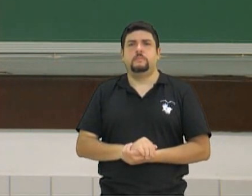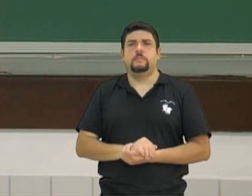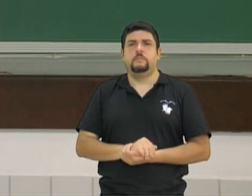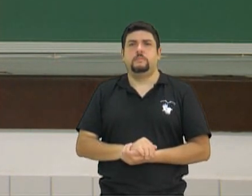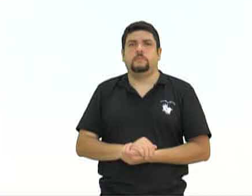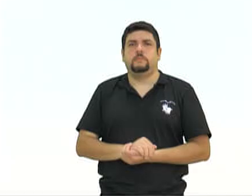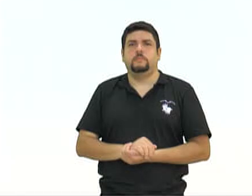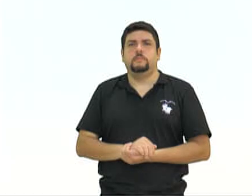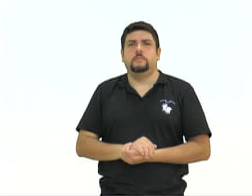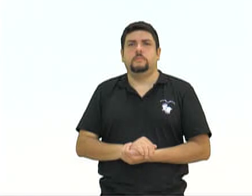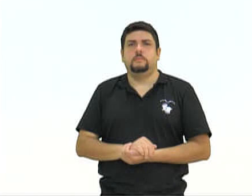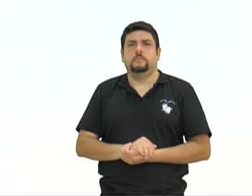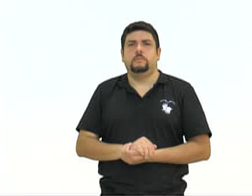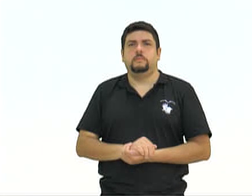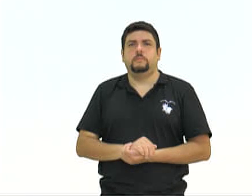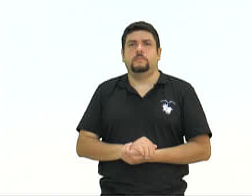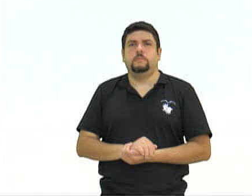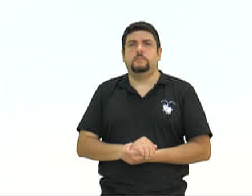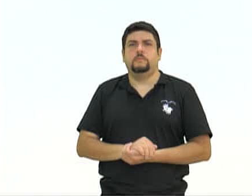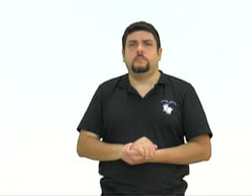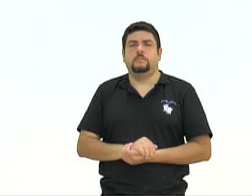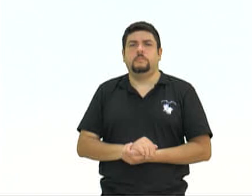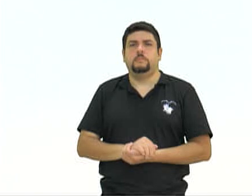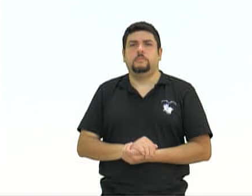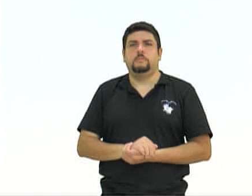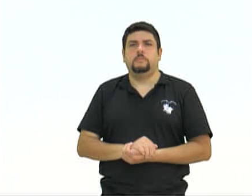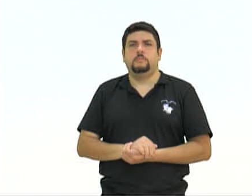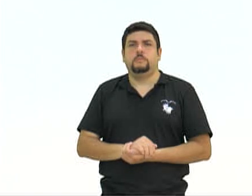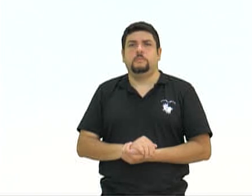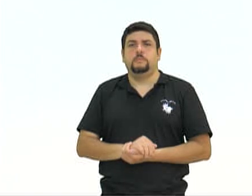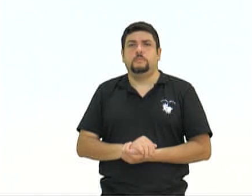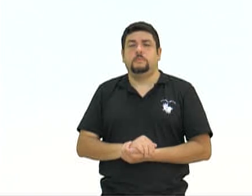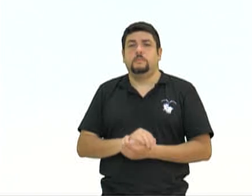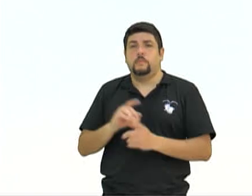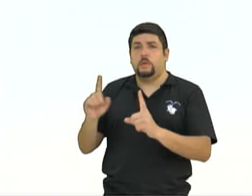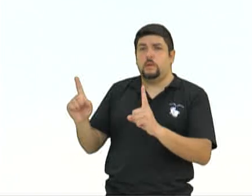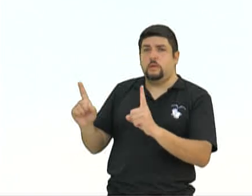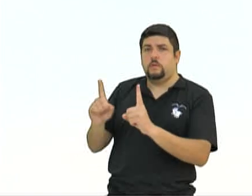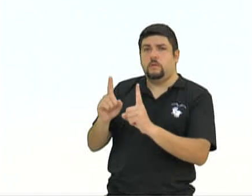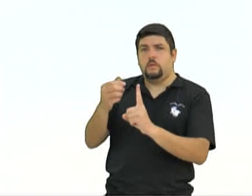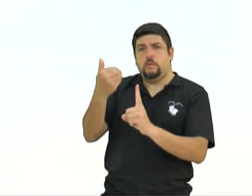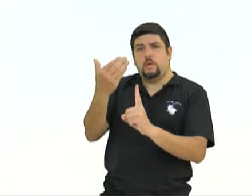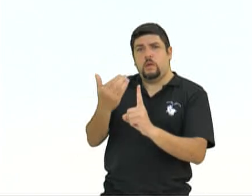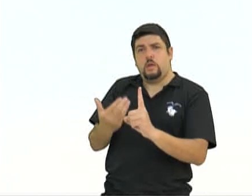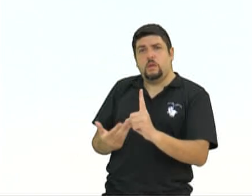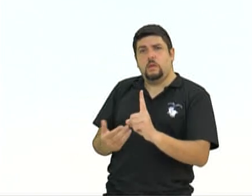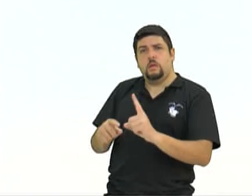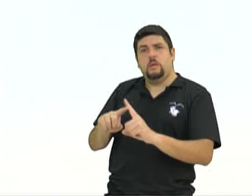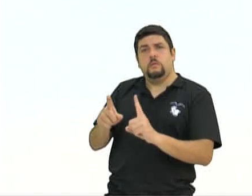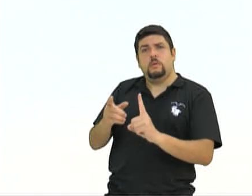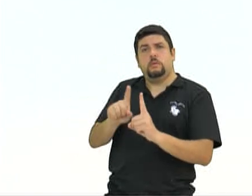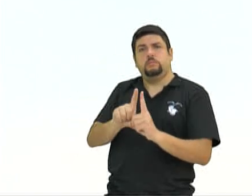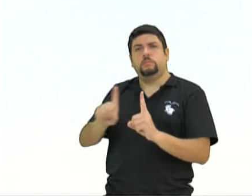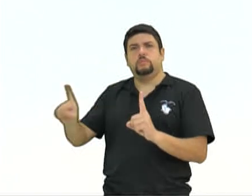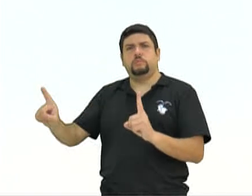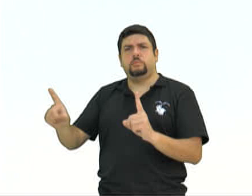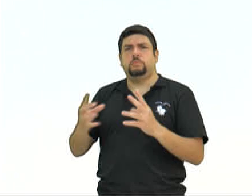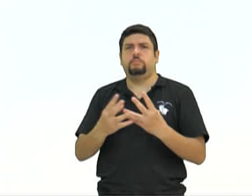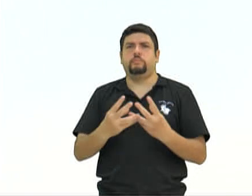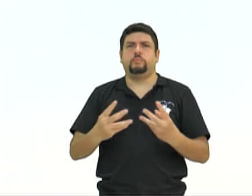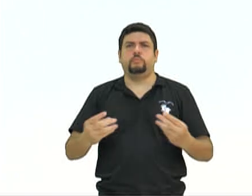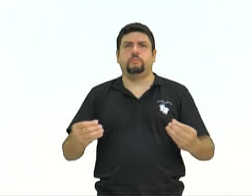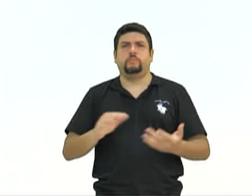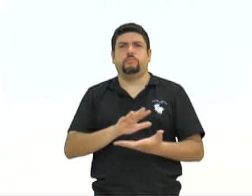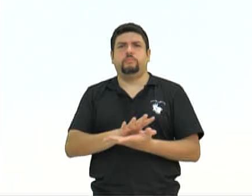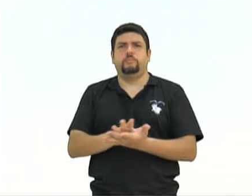had got destroyed. Ok? Que ele acaba te elogiando, mas tudo que você tem é destruído, tá? Então, são essas as palavras